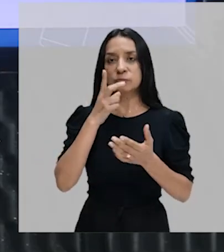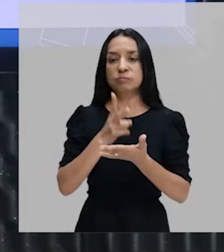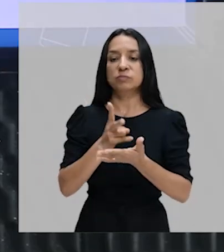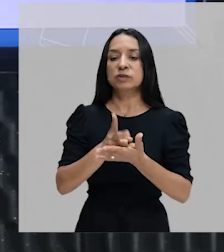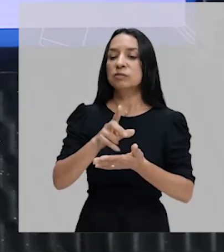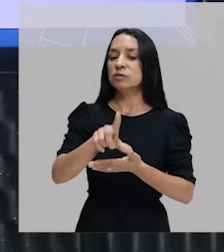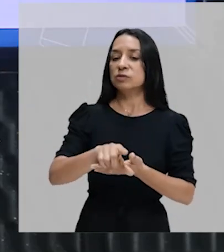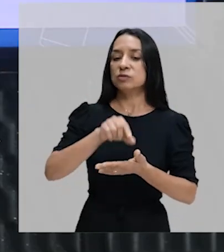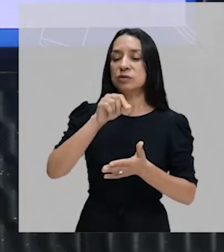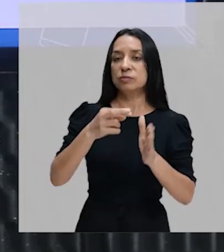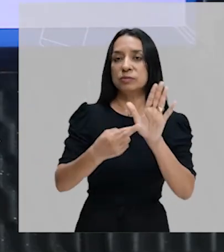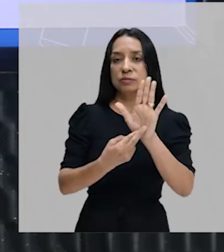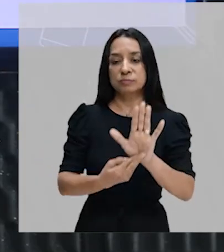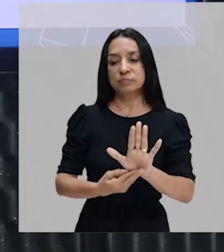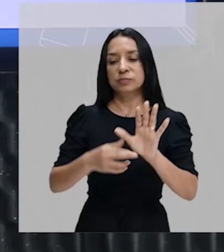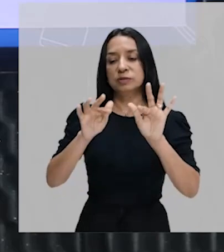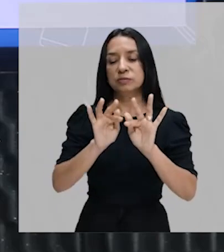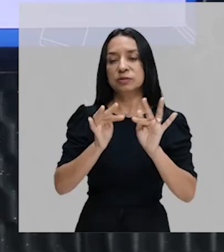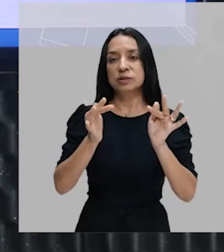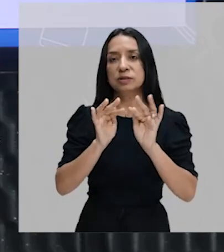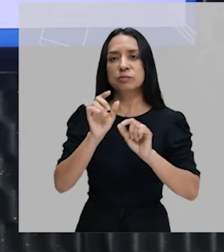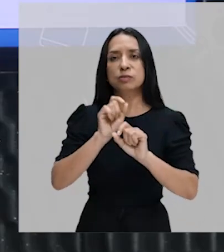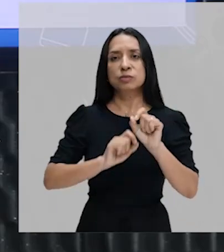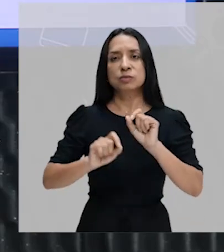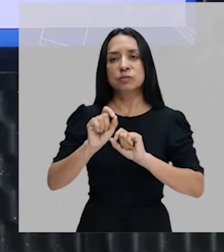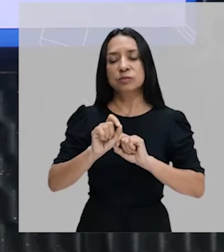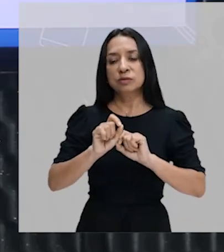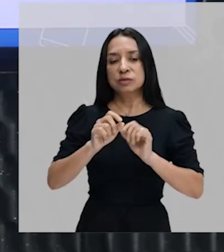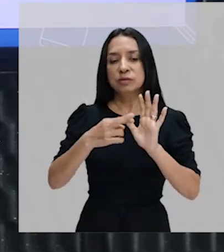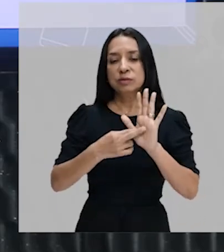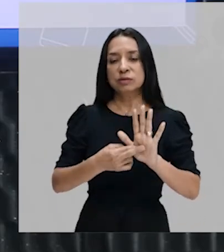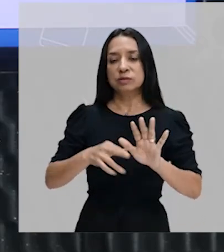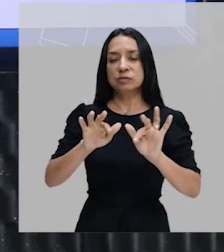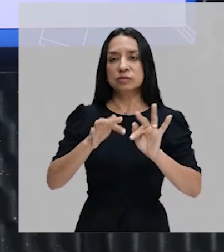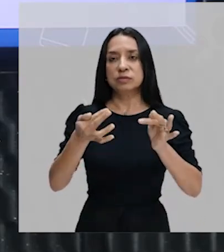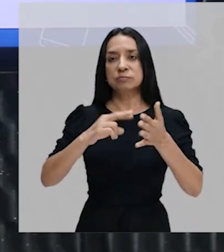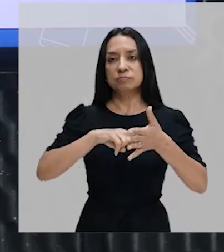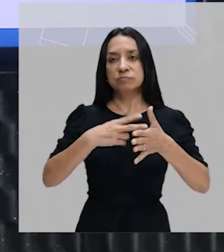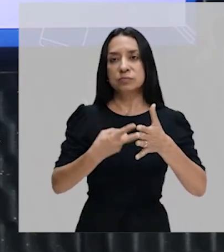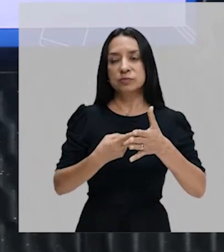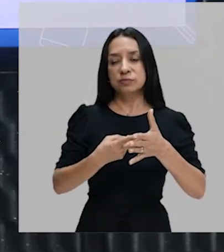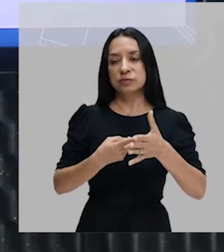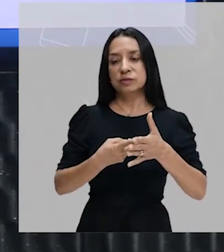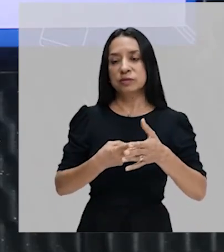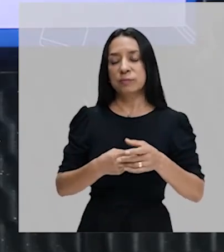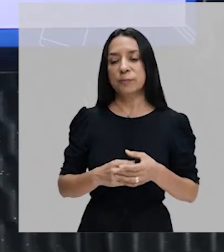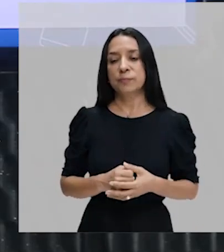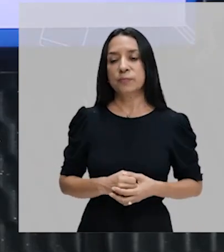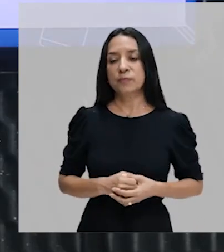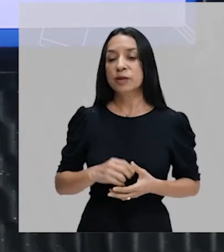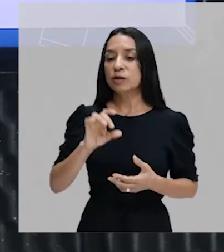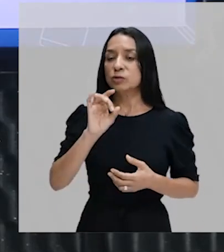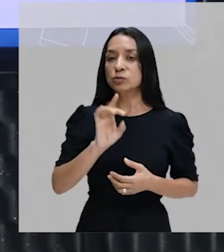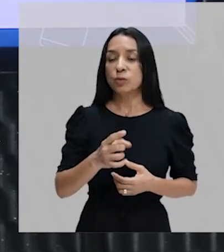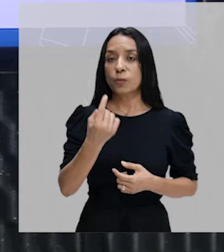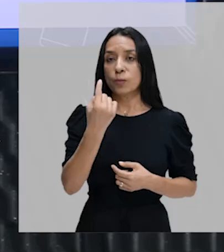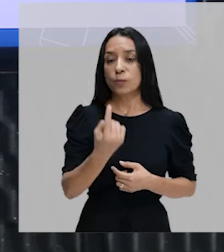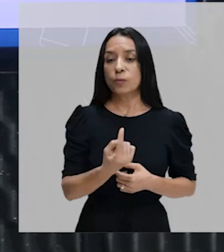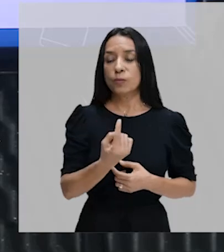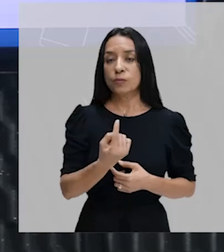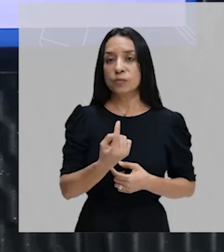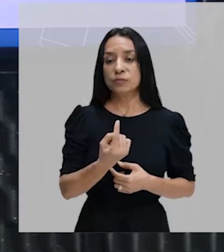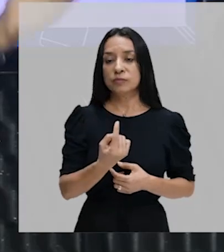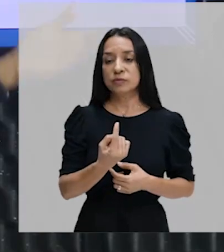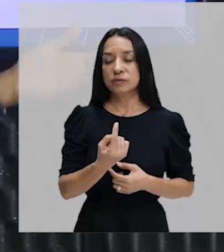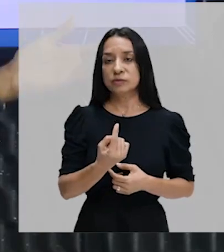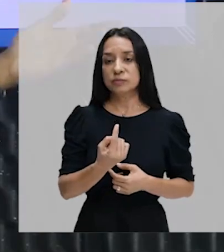pela representação mais simples. E o que essa representação simples quer dizer? Eu vou colocar apenas uma vez,